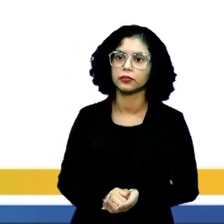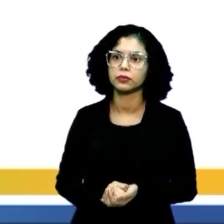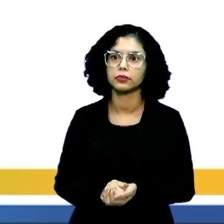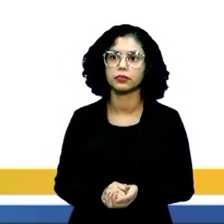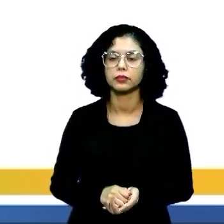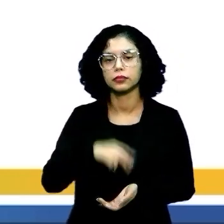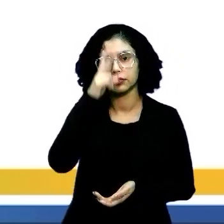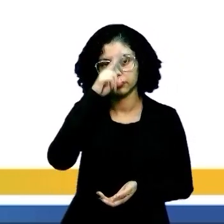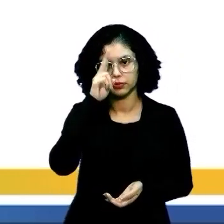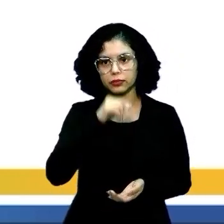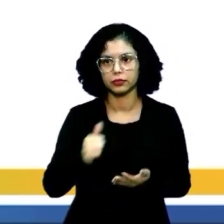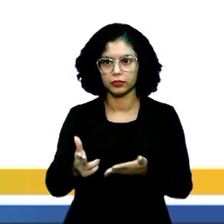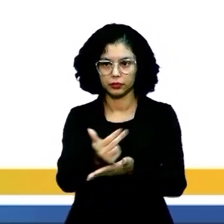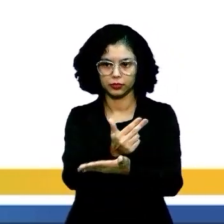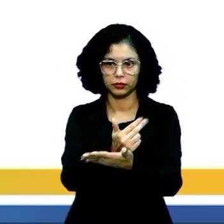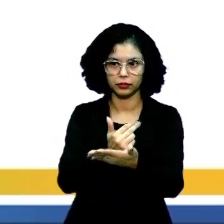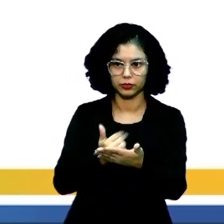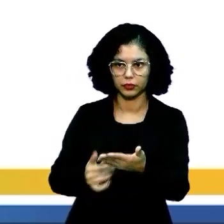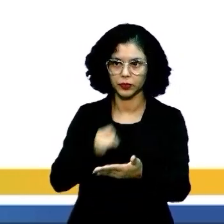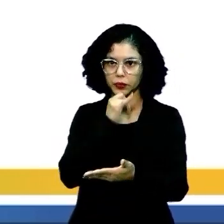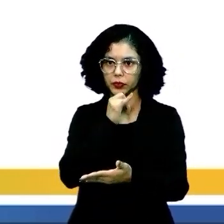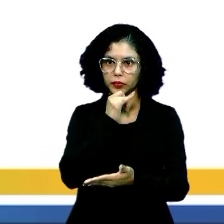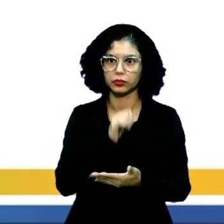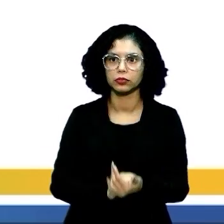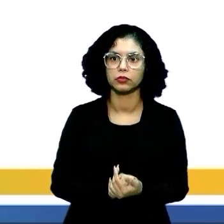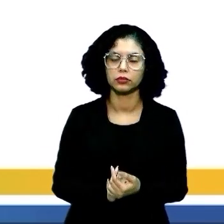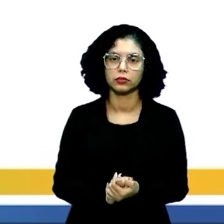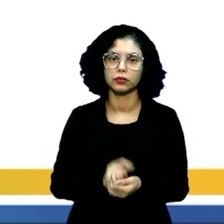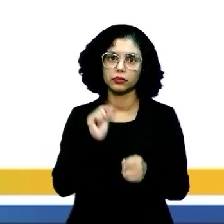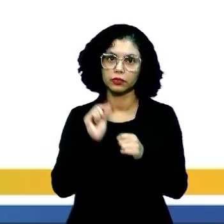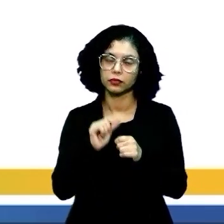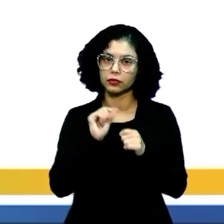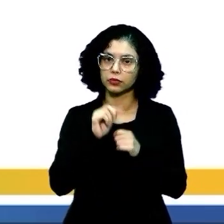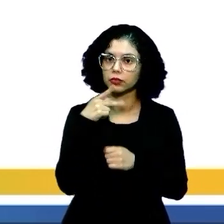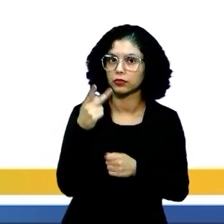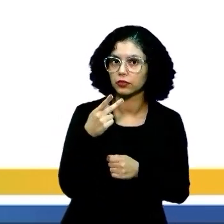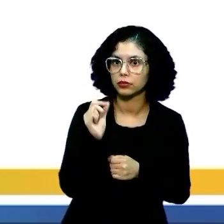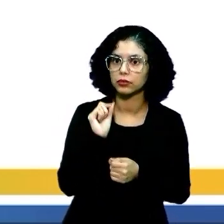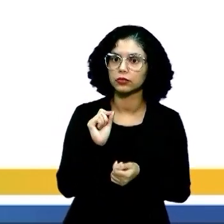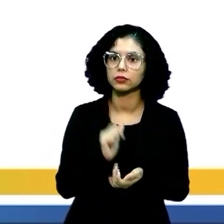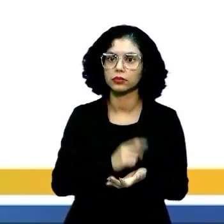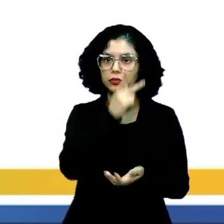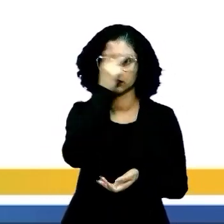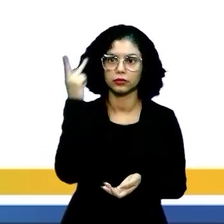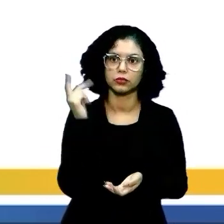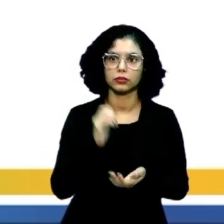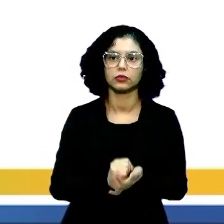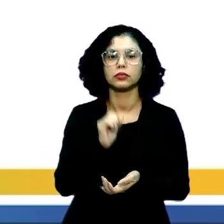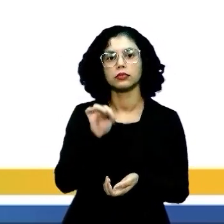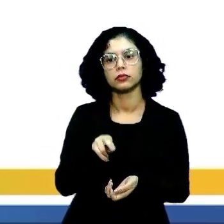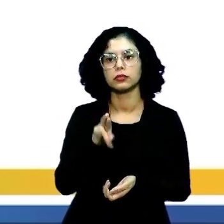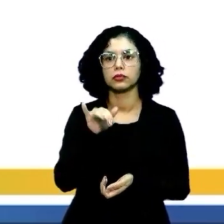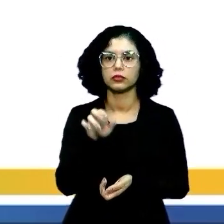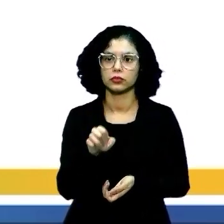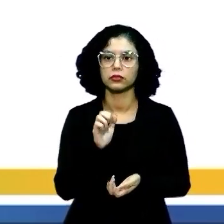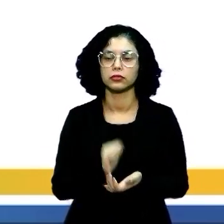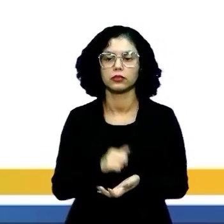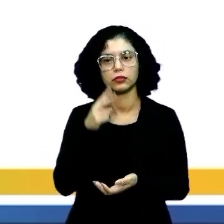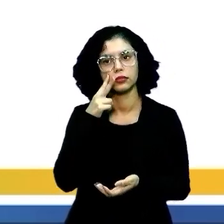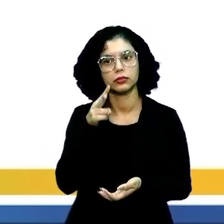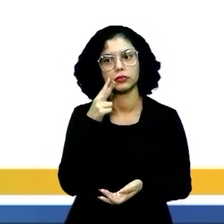e lembrando que o desenho aqui, por exemplo, essa pessoa faz menção, por exemplo, as pessoas que vivem no Oriente Médio, a gente pode observar